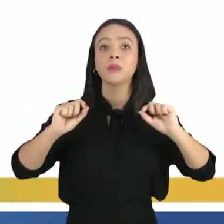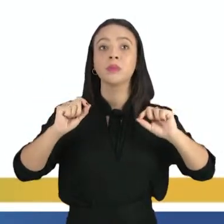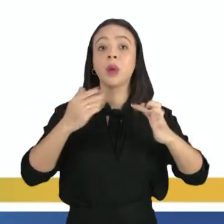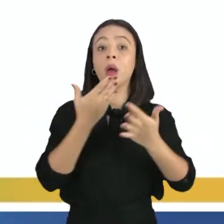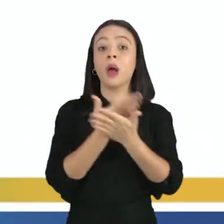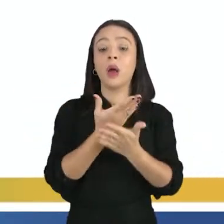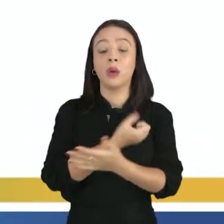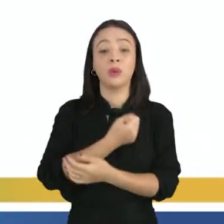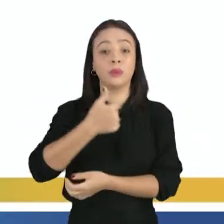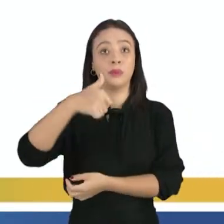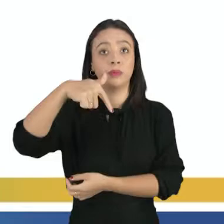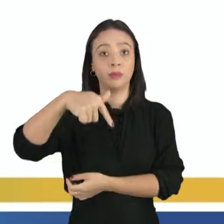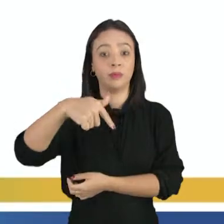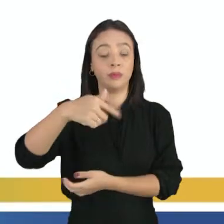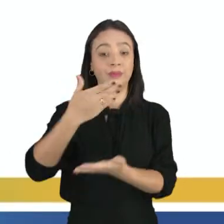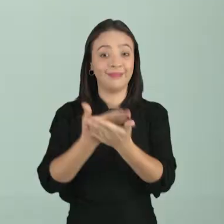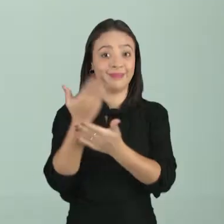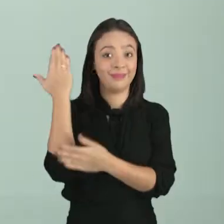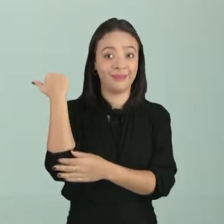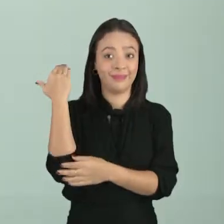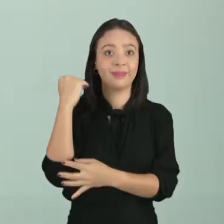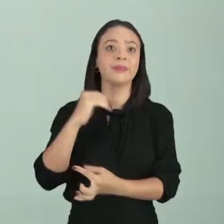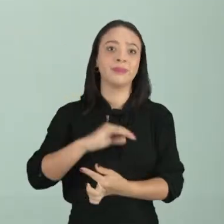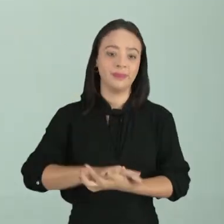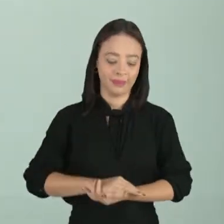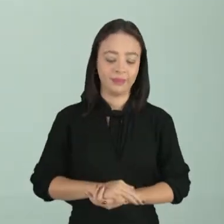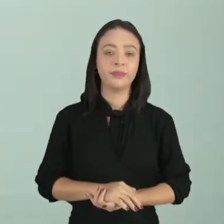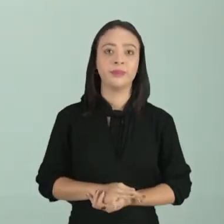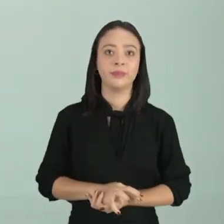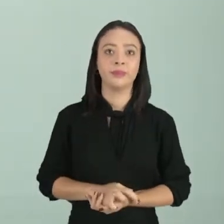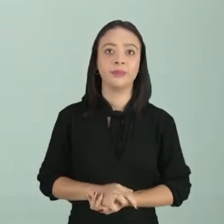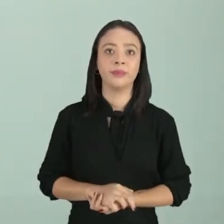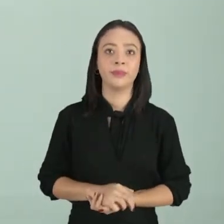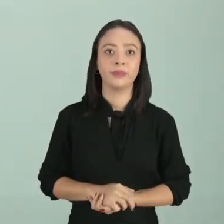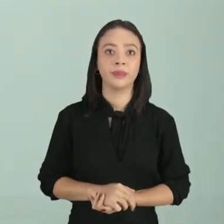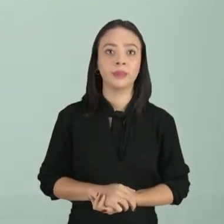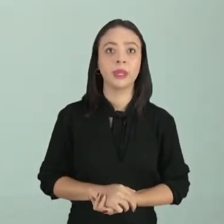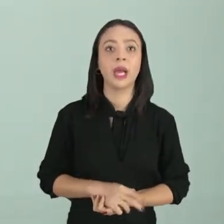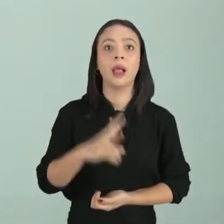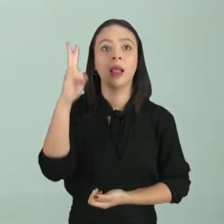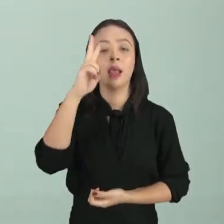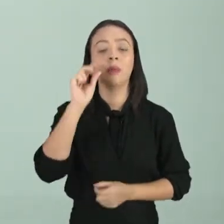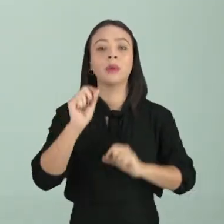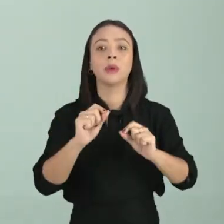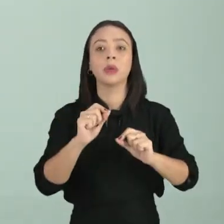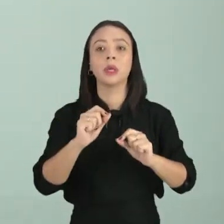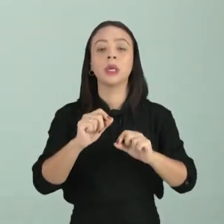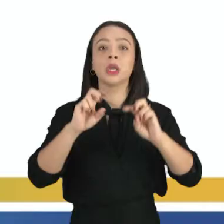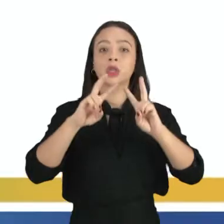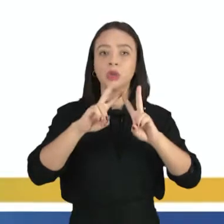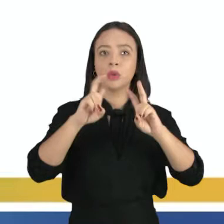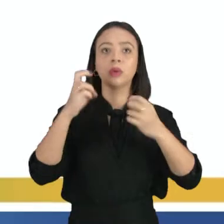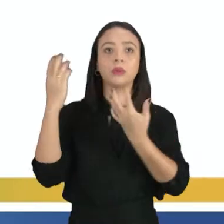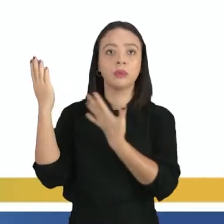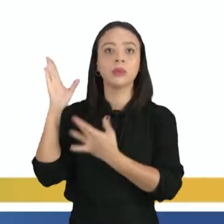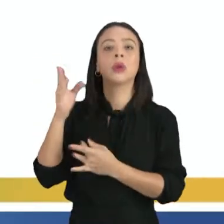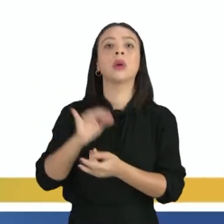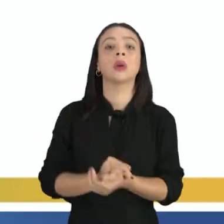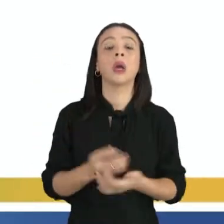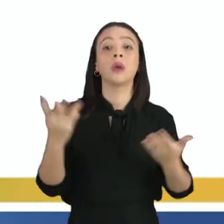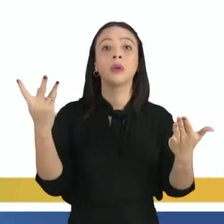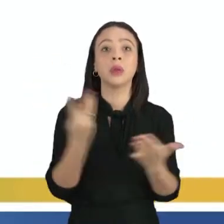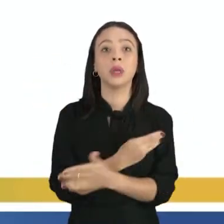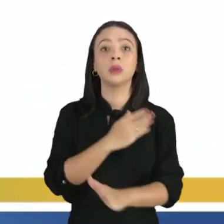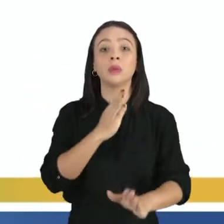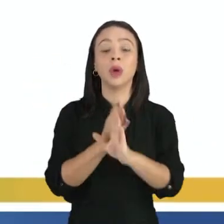aula 17, a aula anterior a essa, né? A aula anterior a essa foi a aula com aquele tema ali, né? Consequências